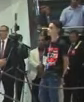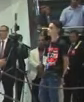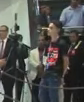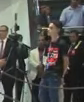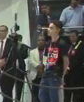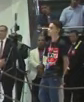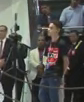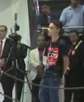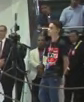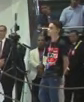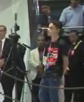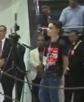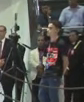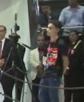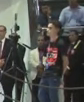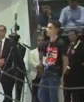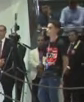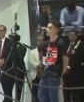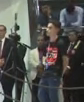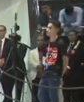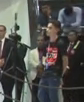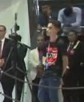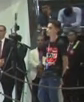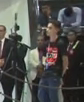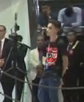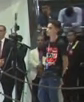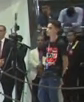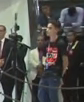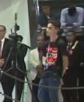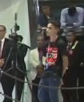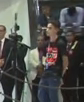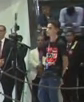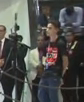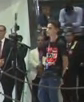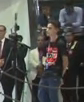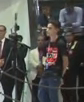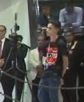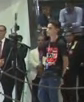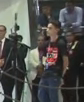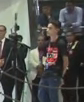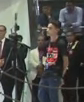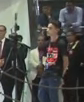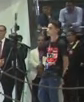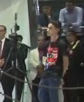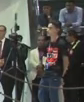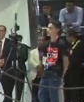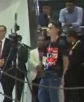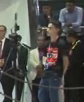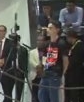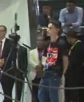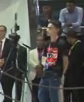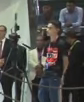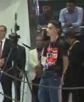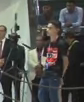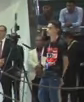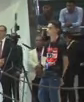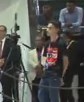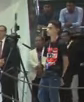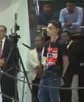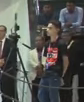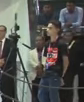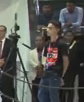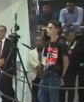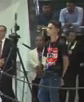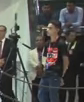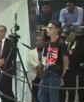Eu estou em aflição na alma. Eu estou sentindo um sabor de sangue na saliva. Por causa